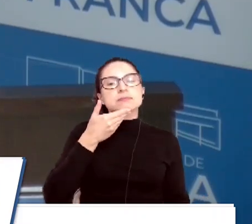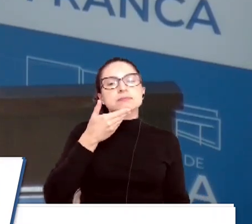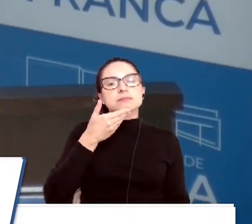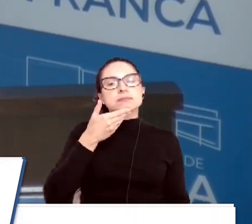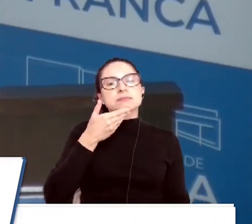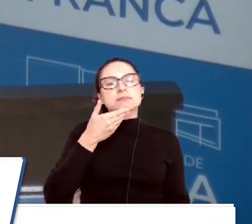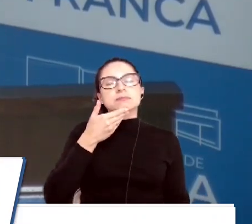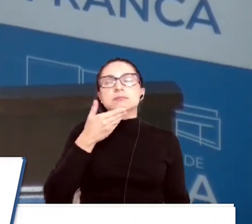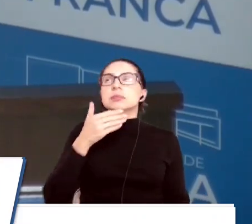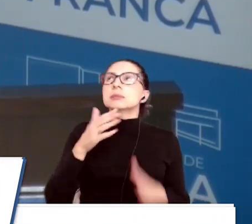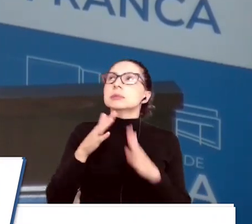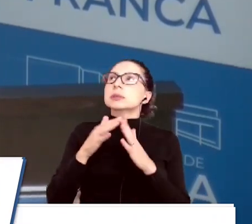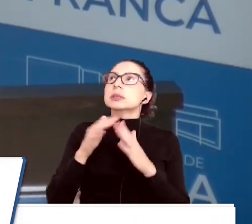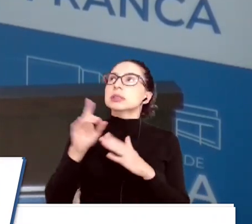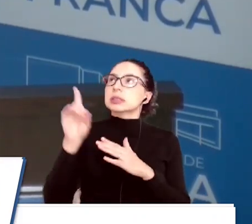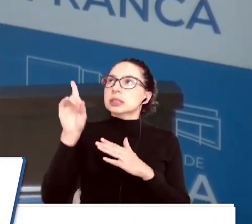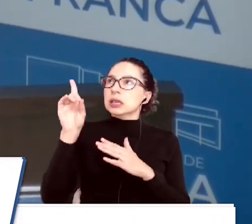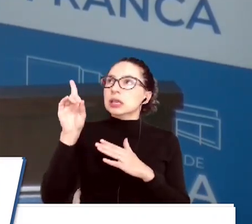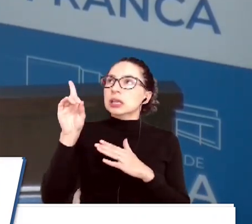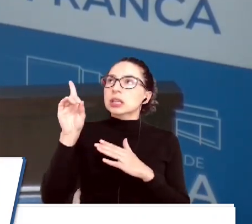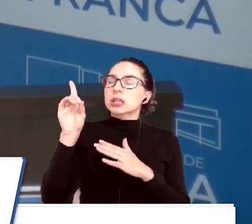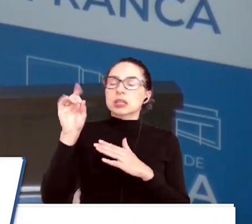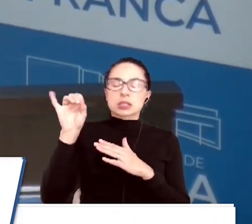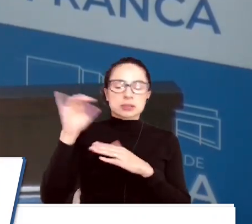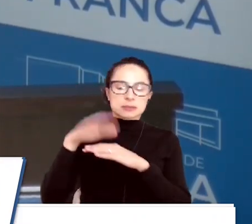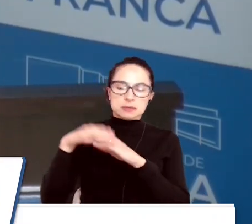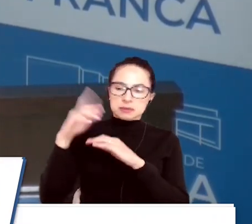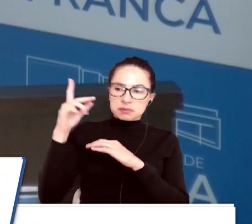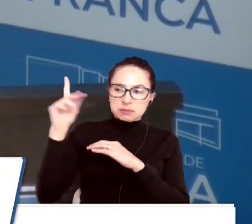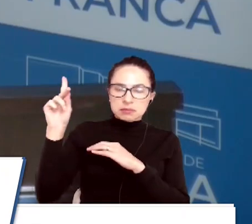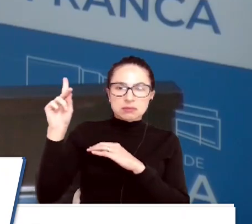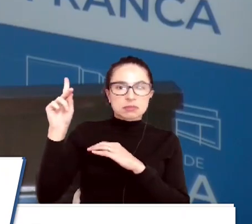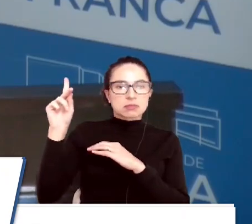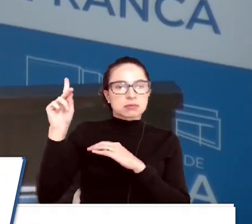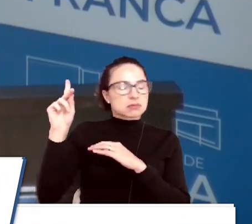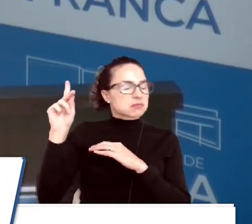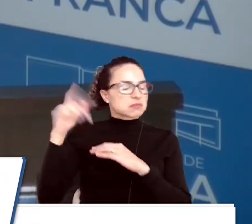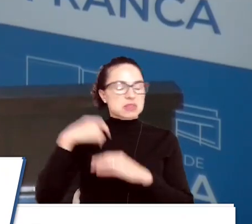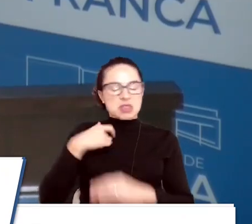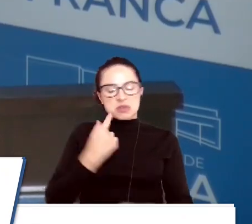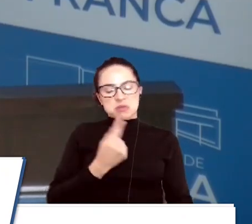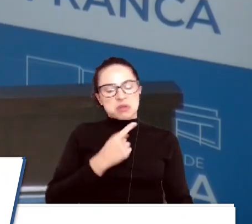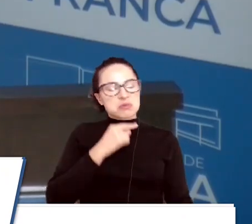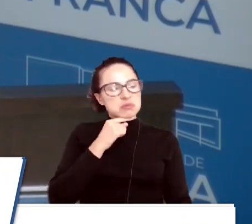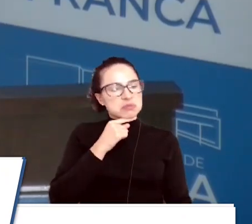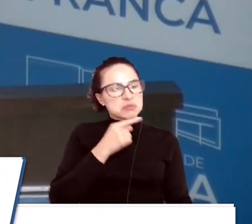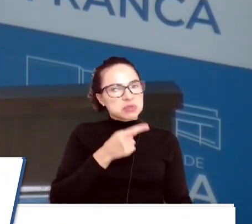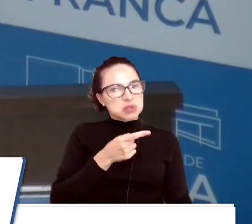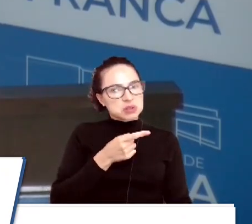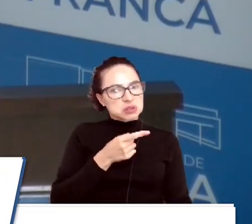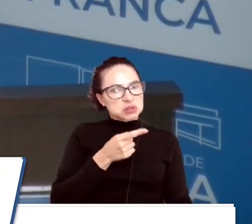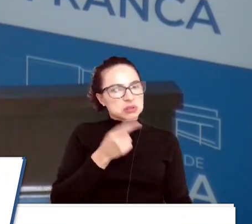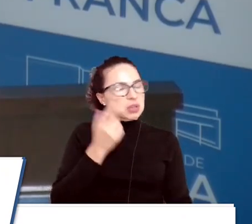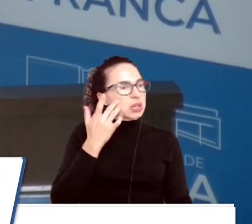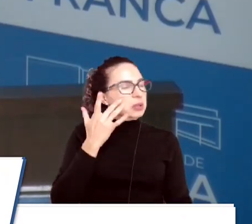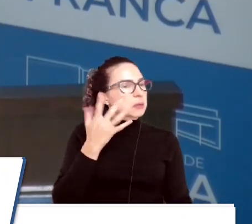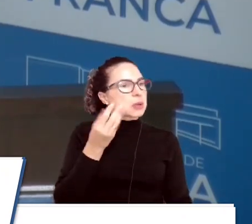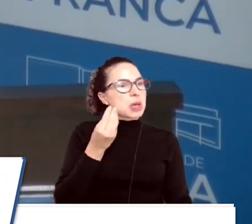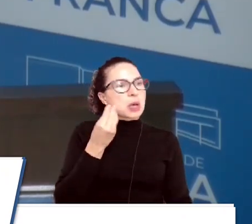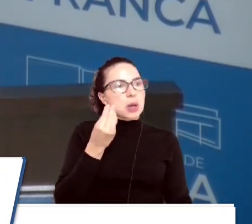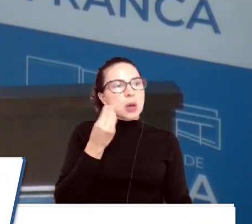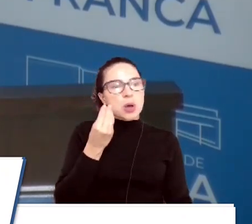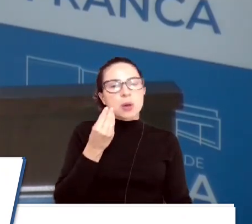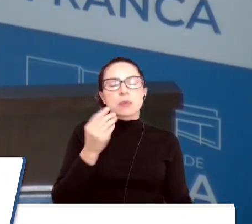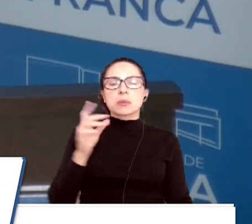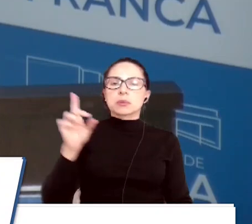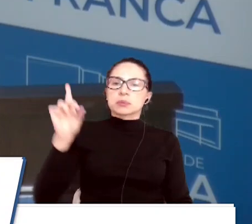Pai, se não for tu, eu não vou aguentar. Não sei como andar. E